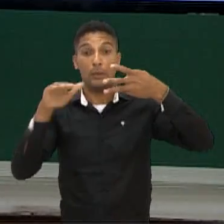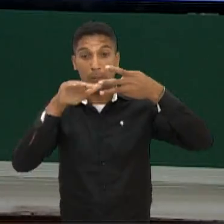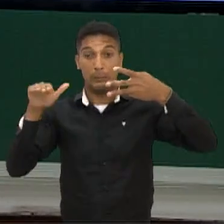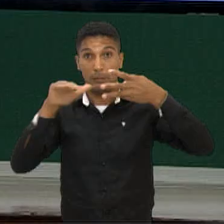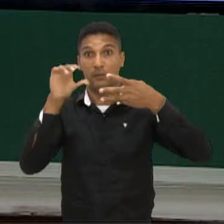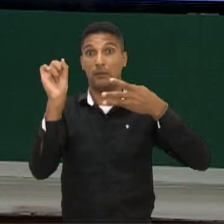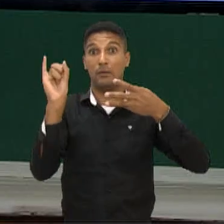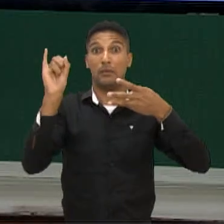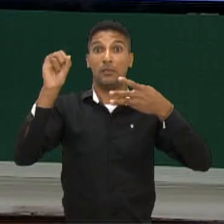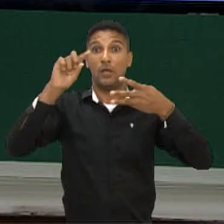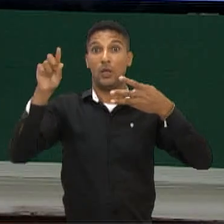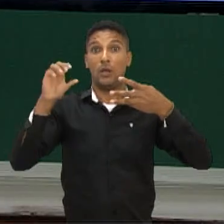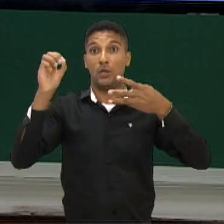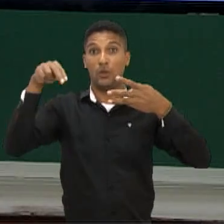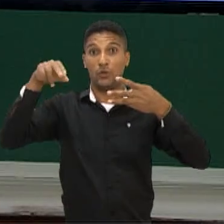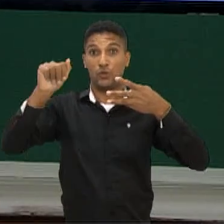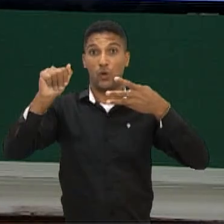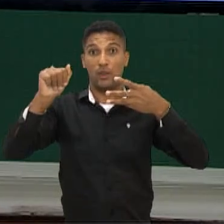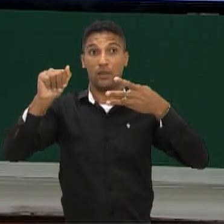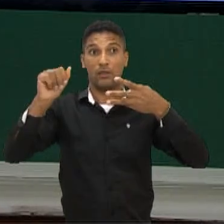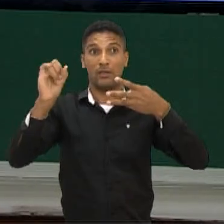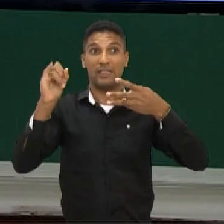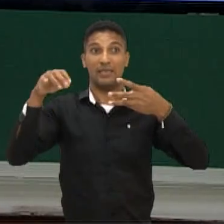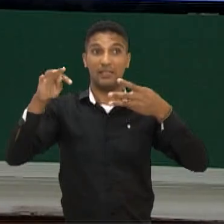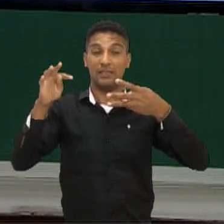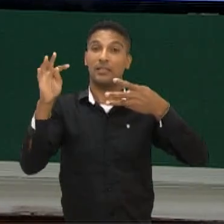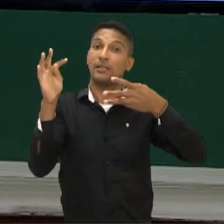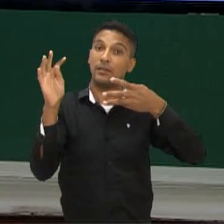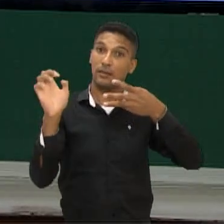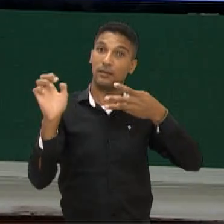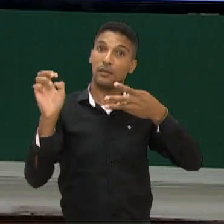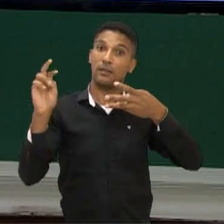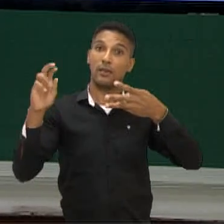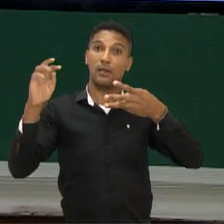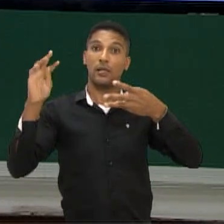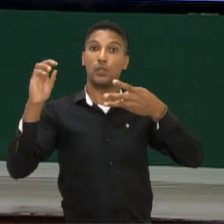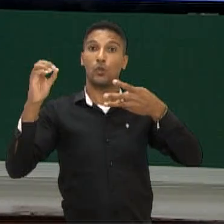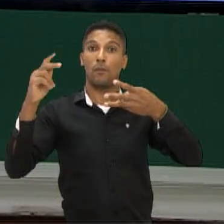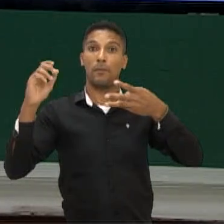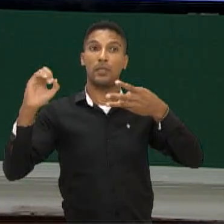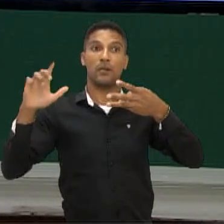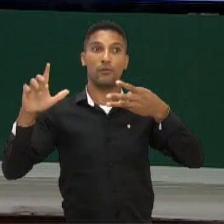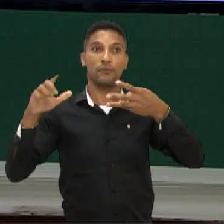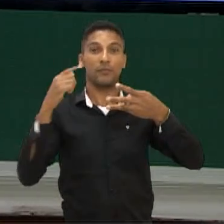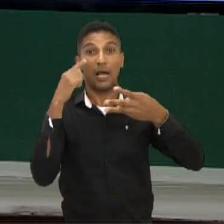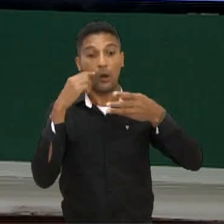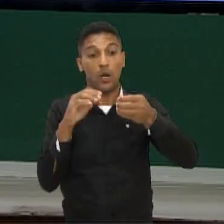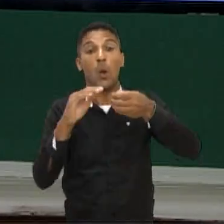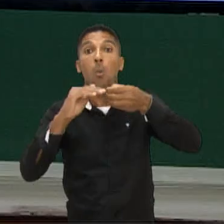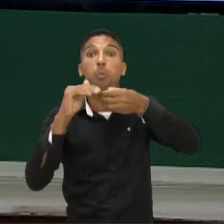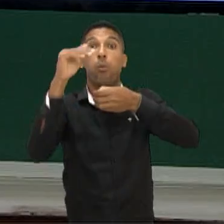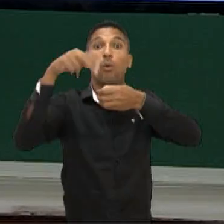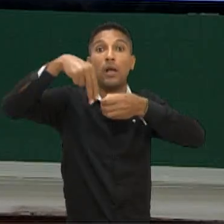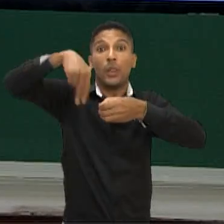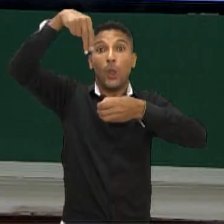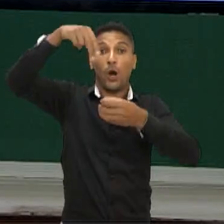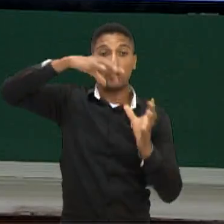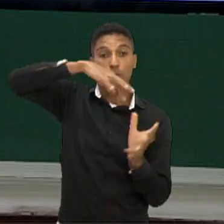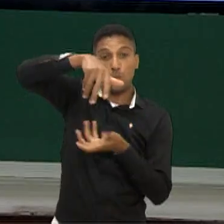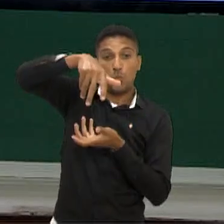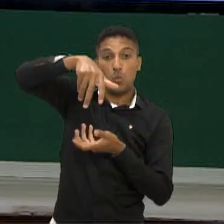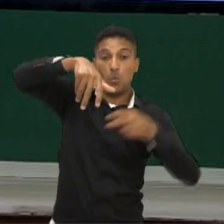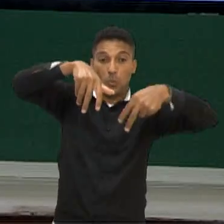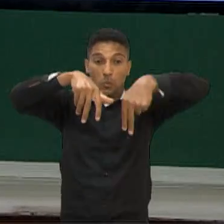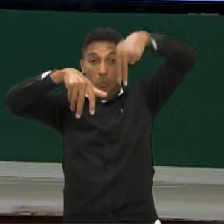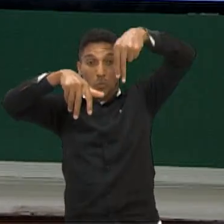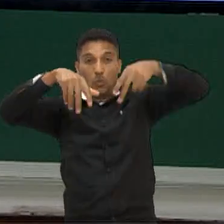intertropical. Lá no hemisfério norte, trópico de Câncer, zona temperada norte. Trópico de